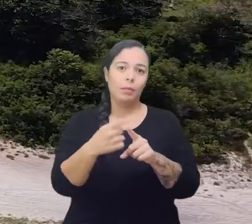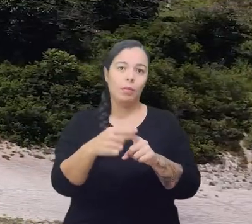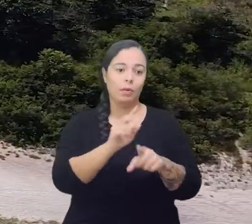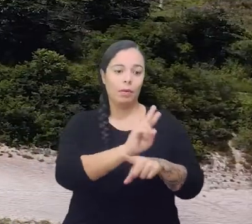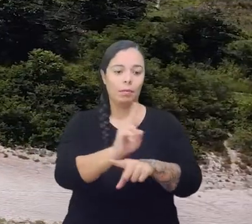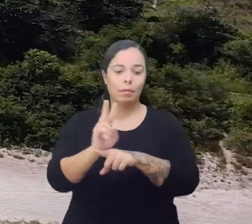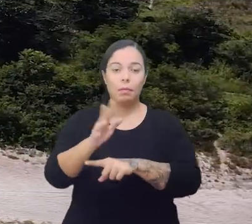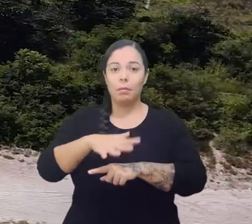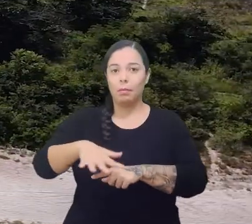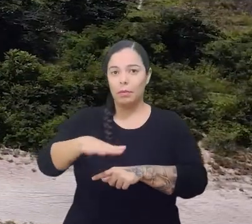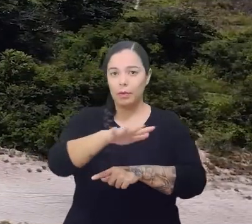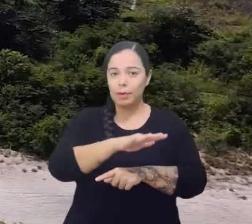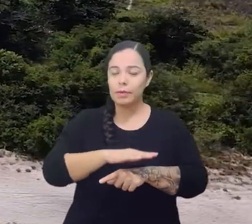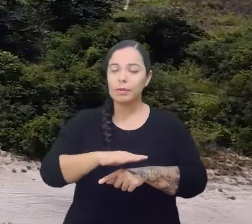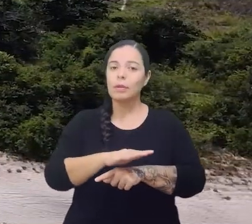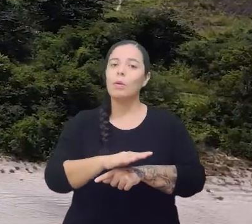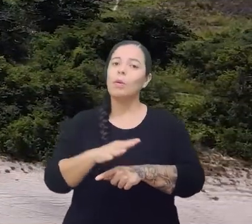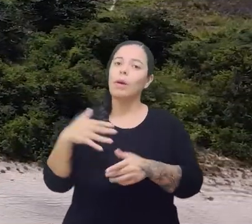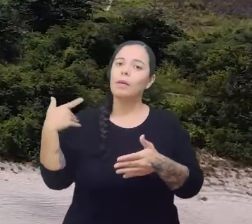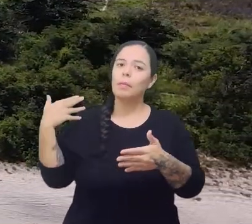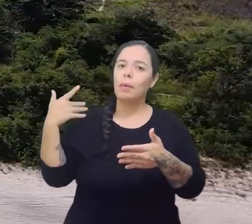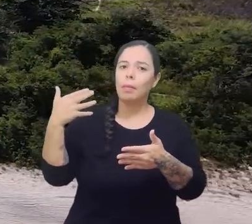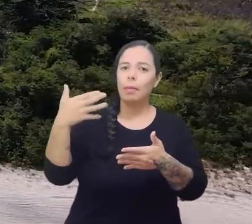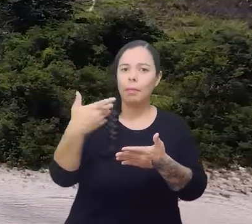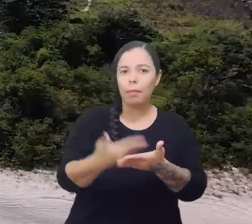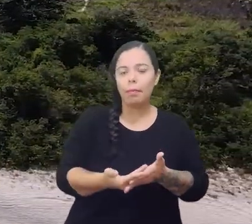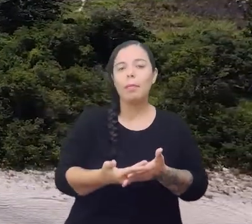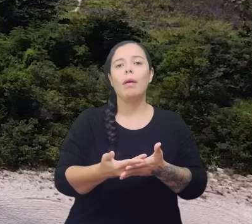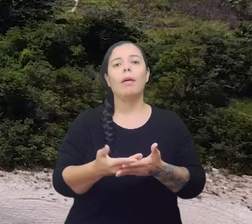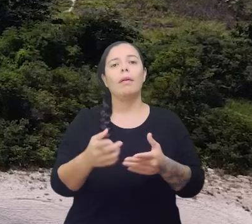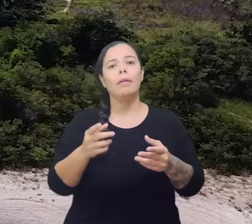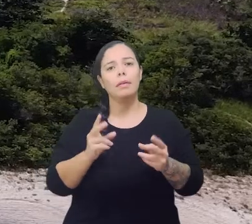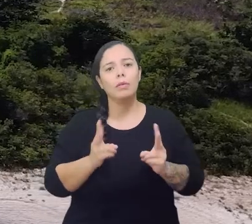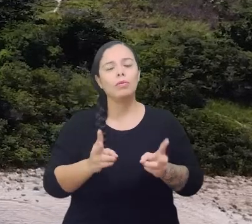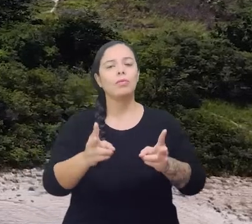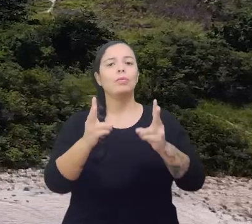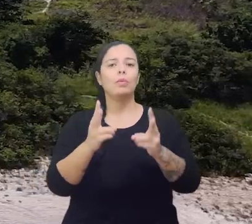discurso se tornou também isso, quer dizer, vem de 2002, a gente está em